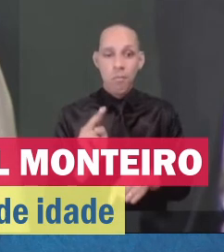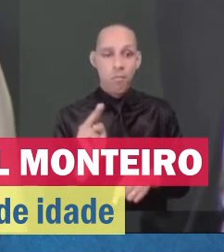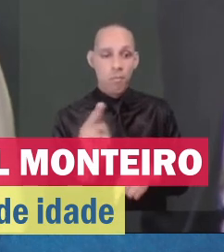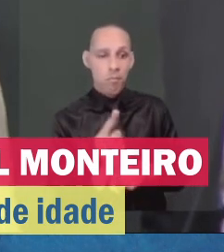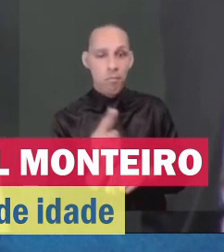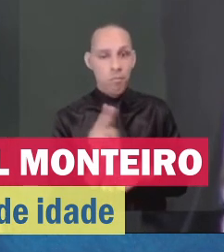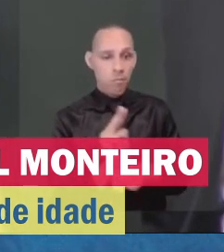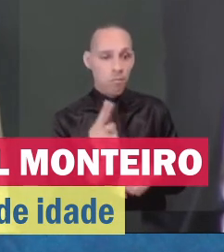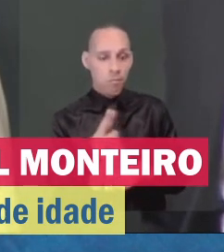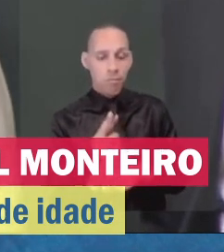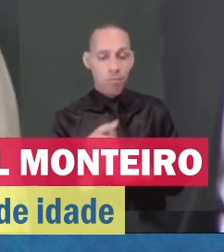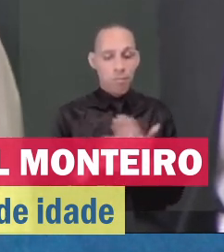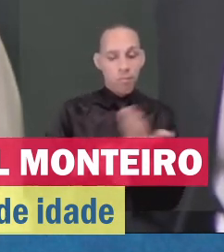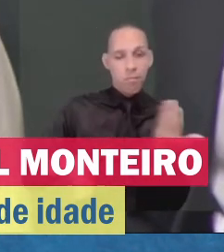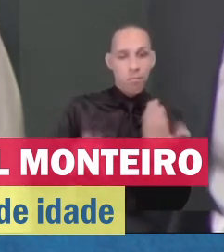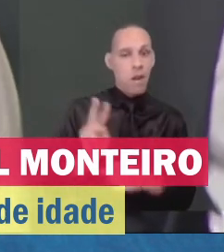menor.